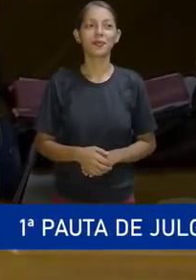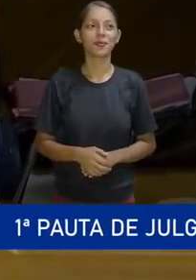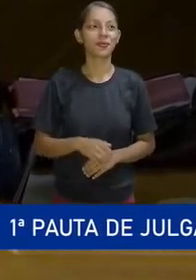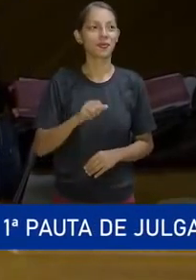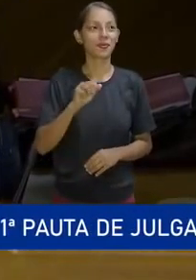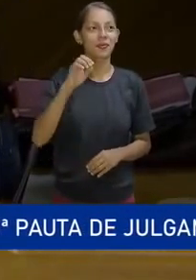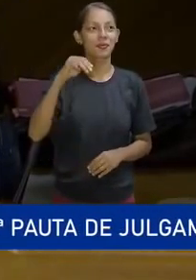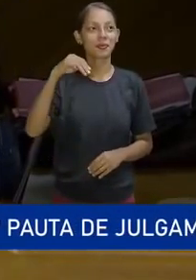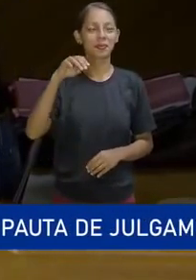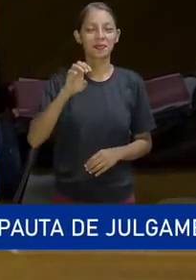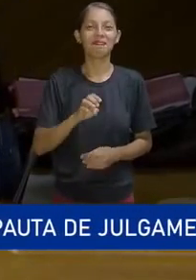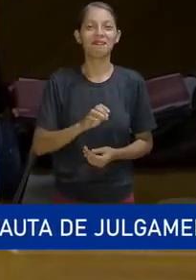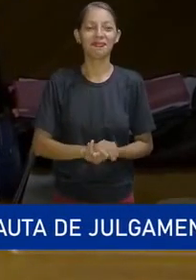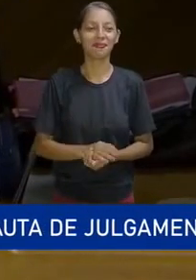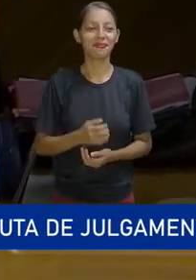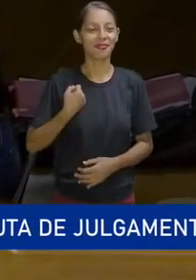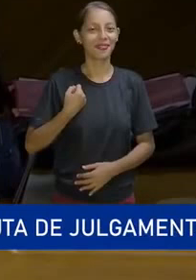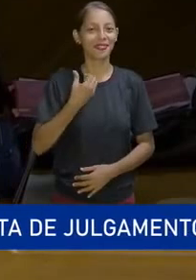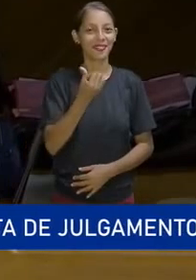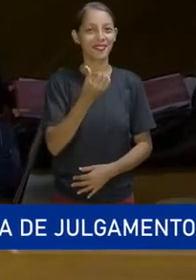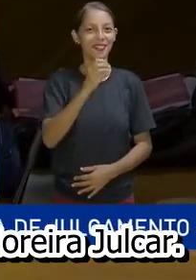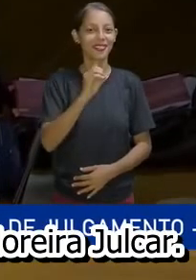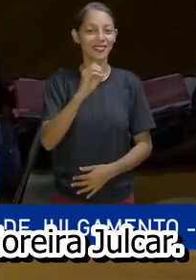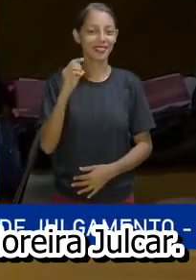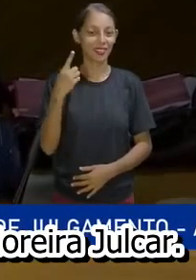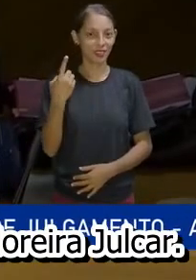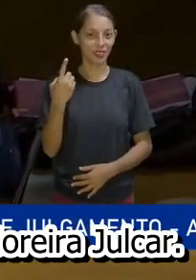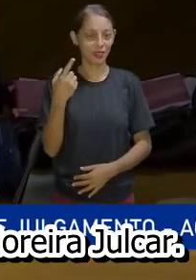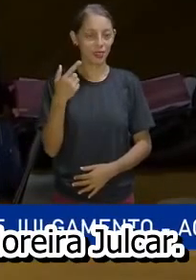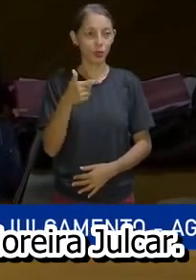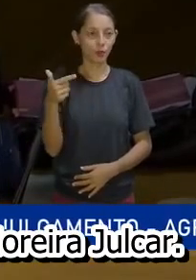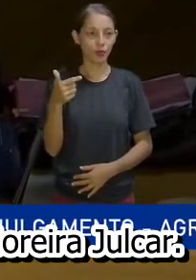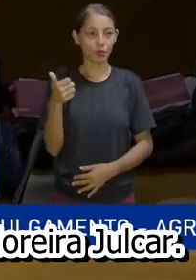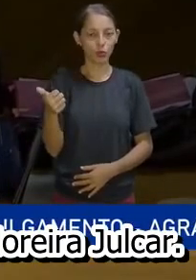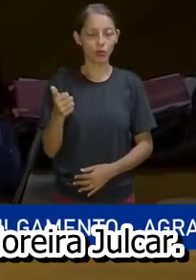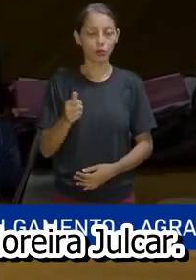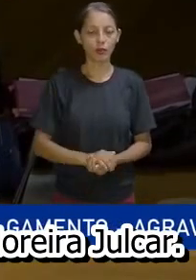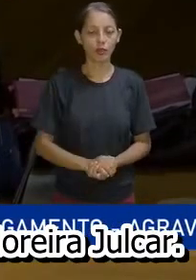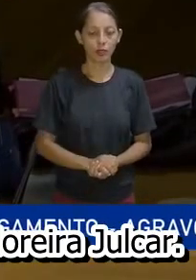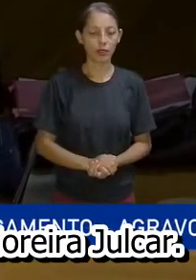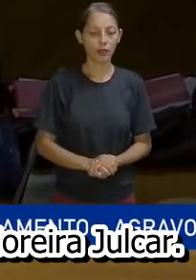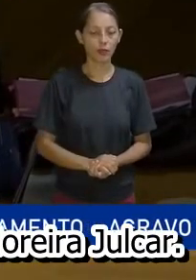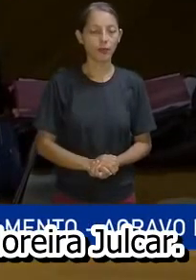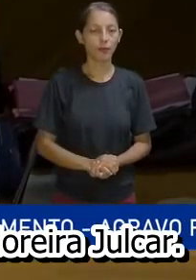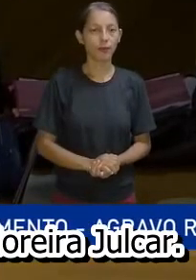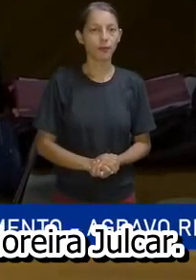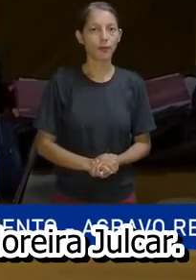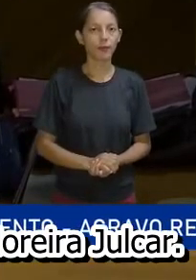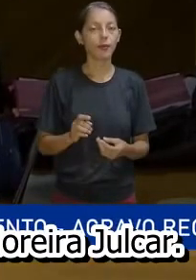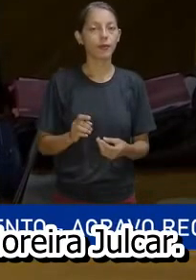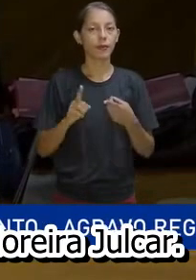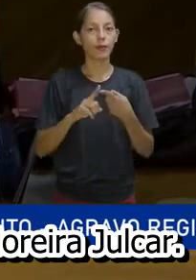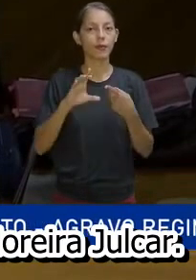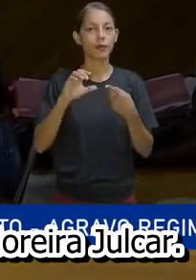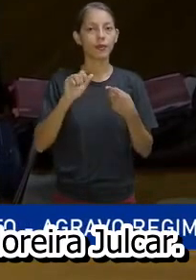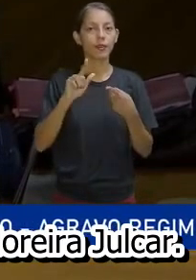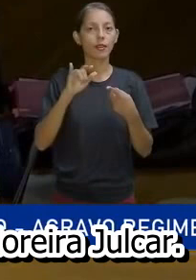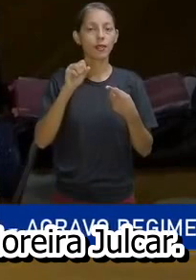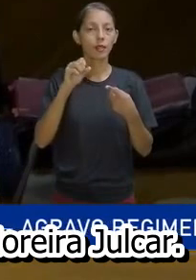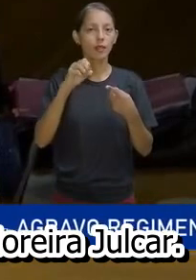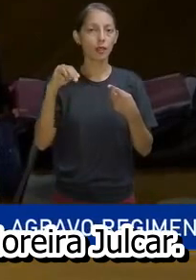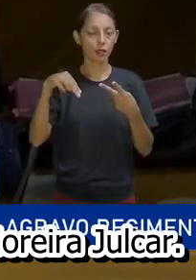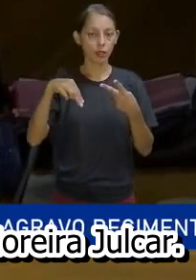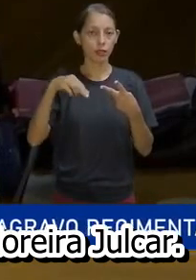AIME, número 600.001, de 2021. O agravante é Carlisson da Silva Rebouça